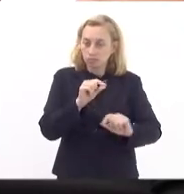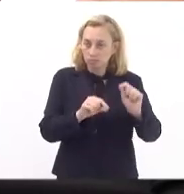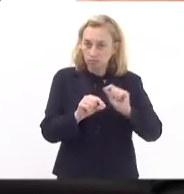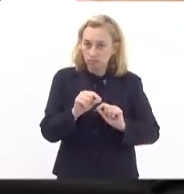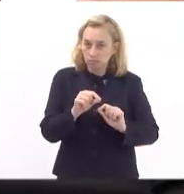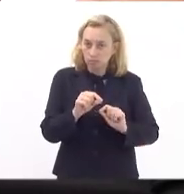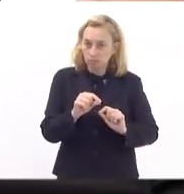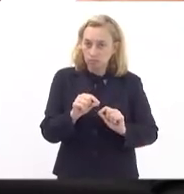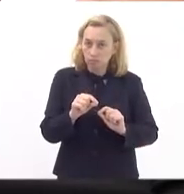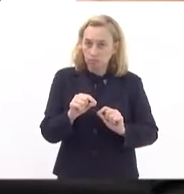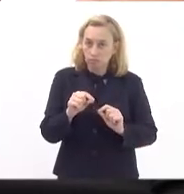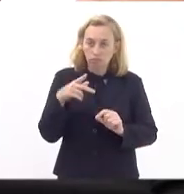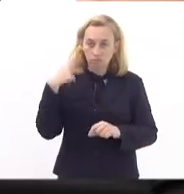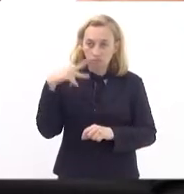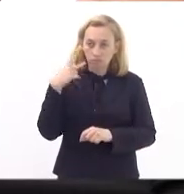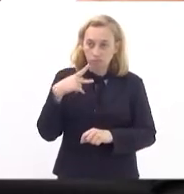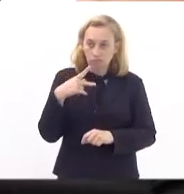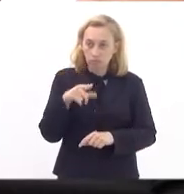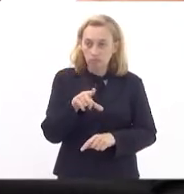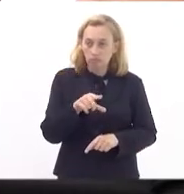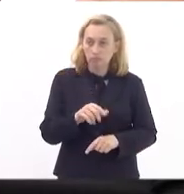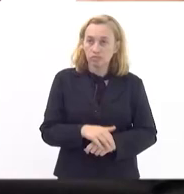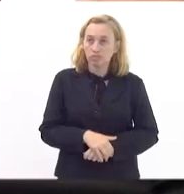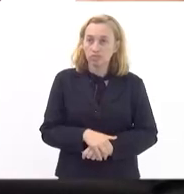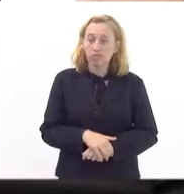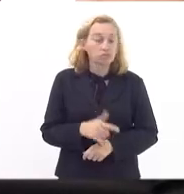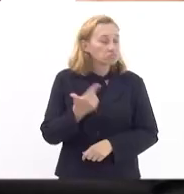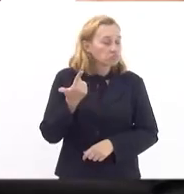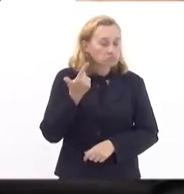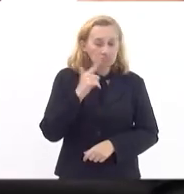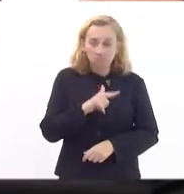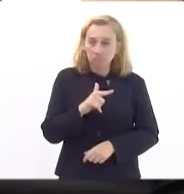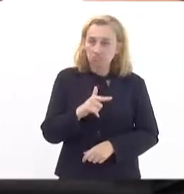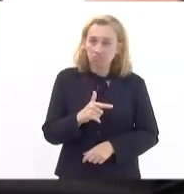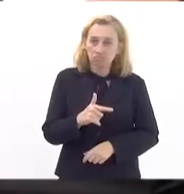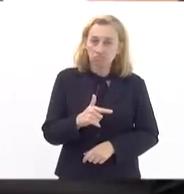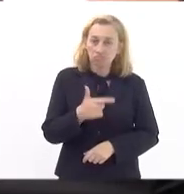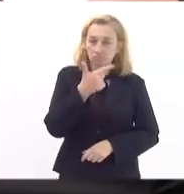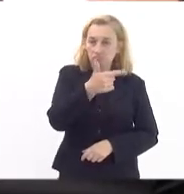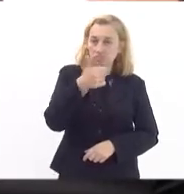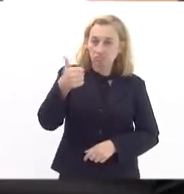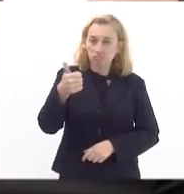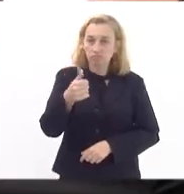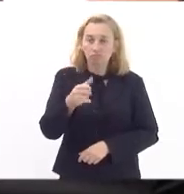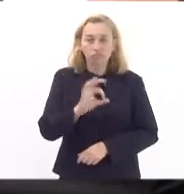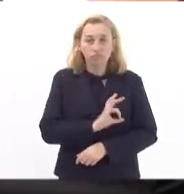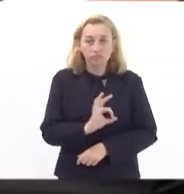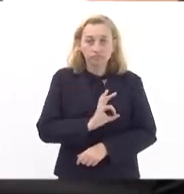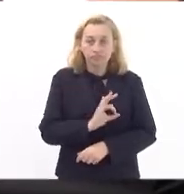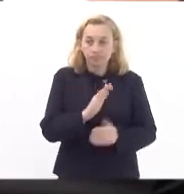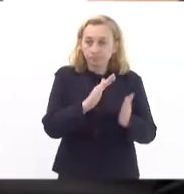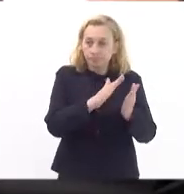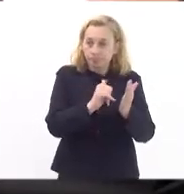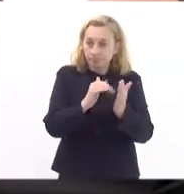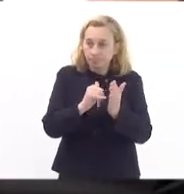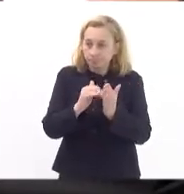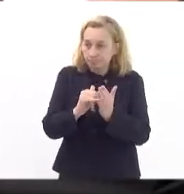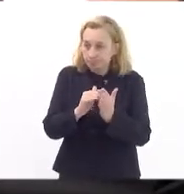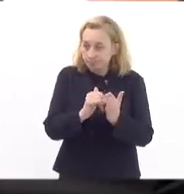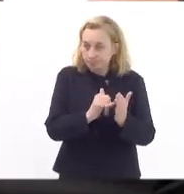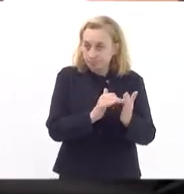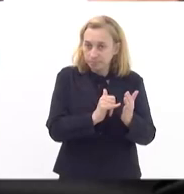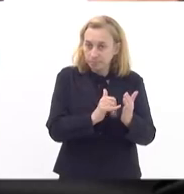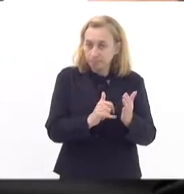uma delegacia possa ter apenas 21 policiais se nós fizéssemos O Lamento dos cargos em Comissão da secretaria